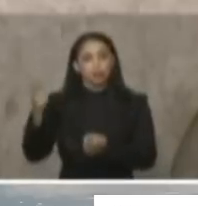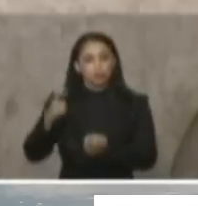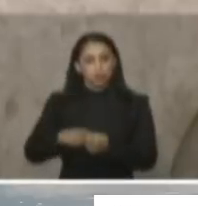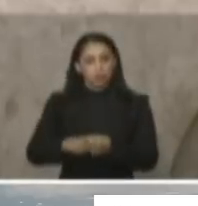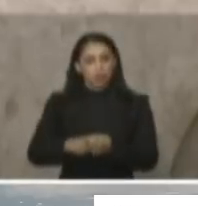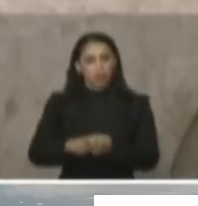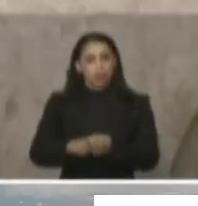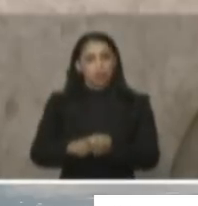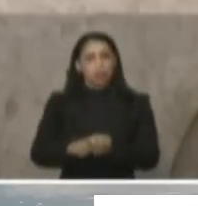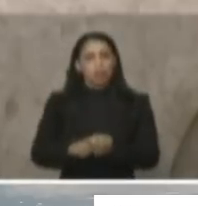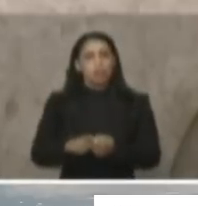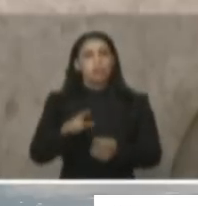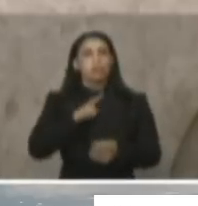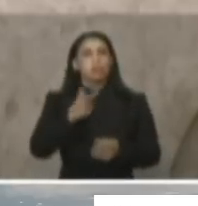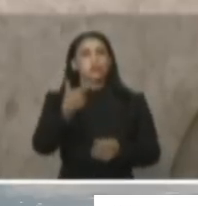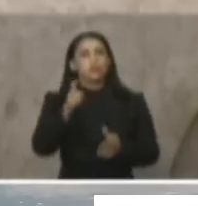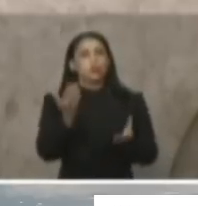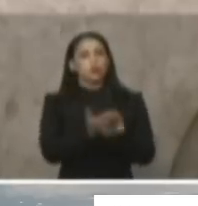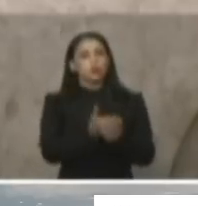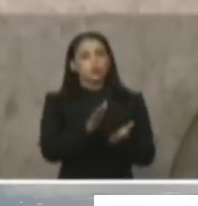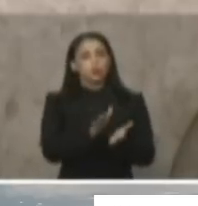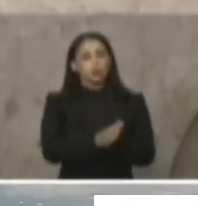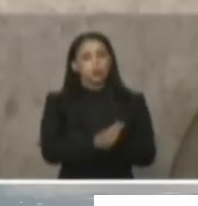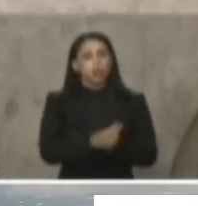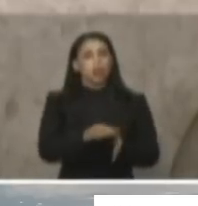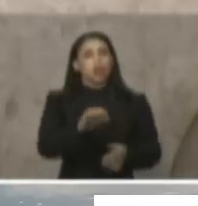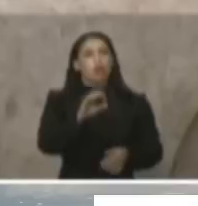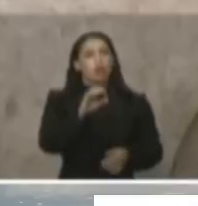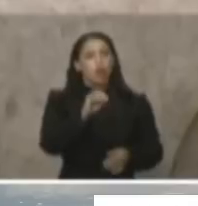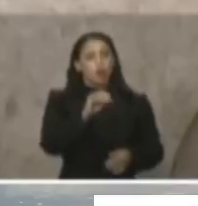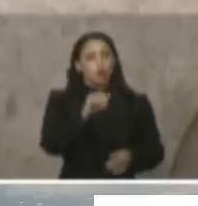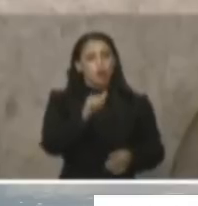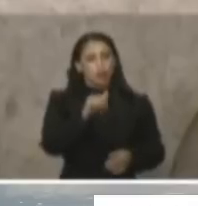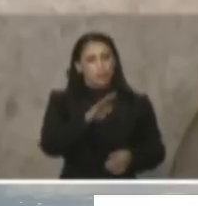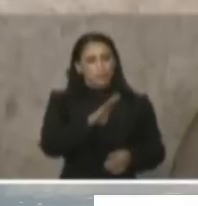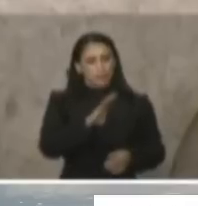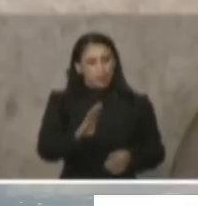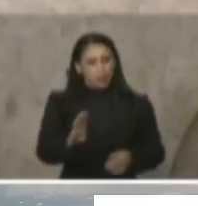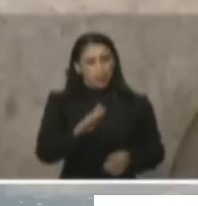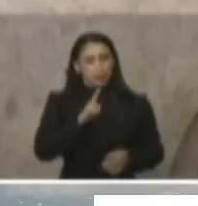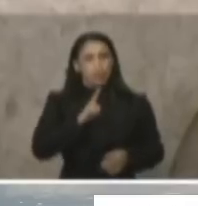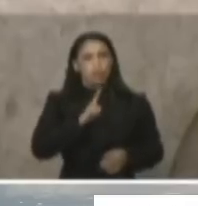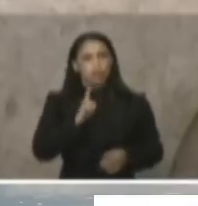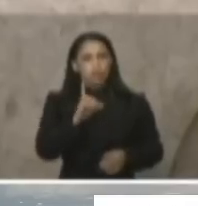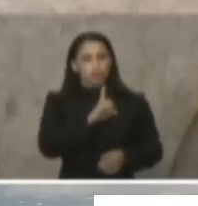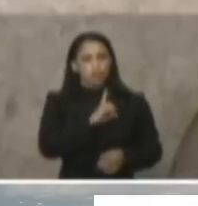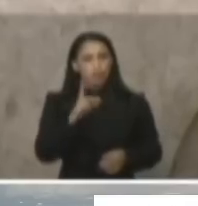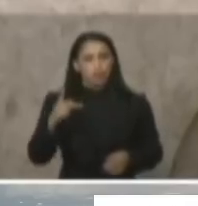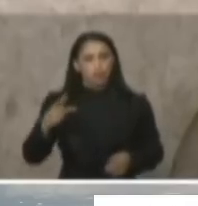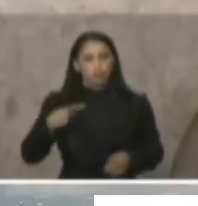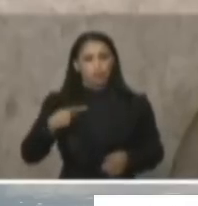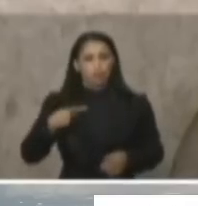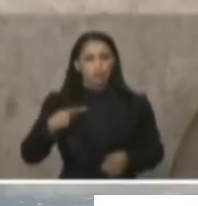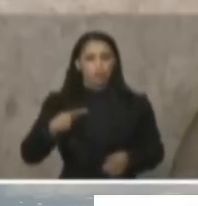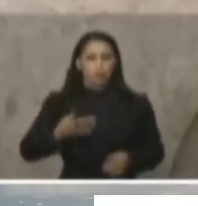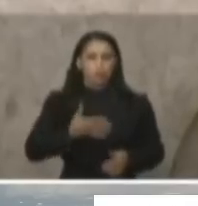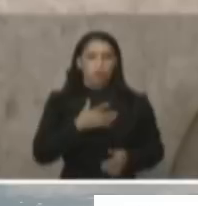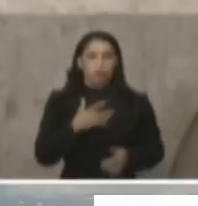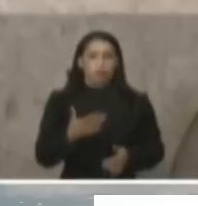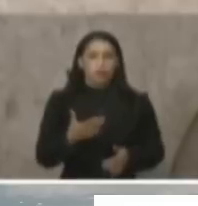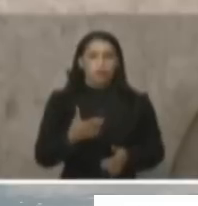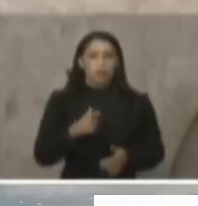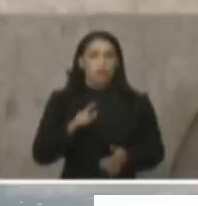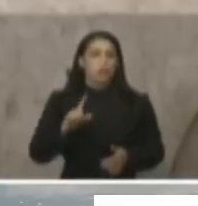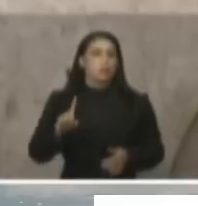Ministro Luiz fux quantos presidentes da câmara e do Senado como você adiantou optaram por não ir aos atos de Sete de Setembro